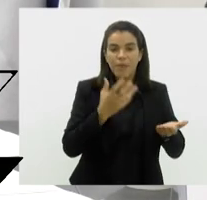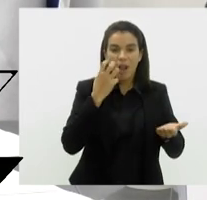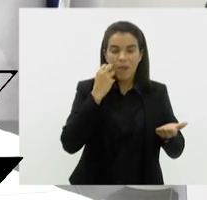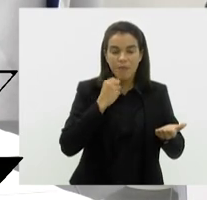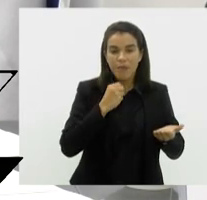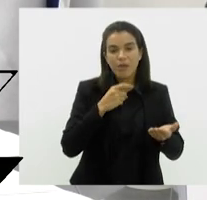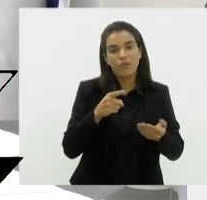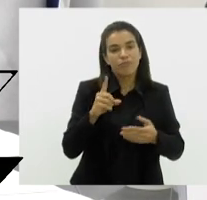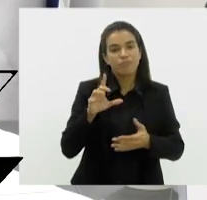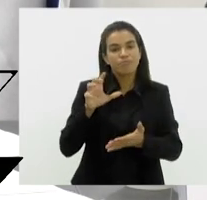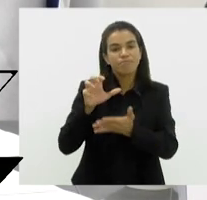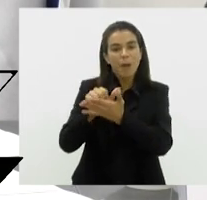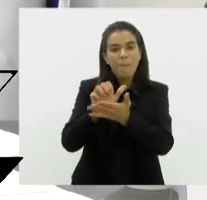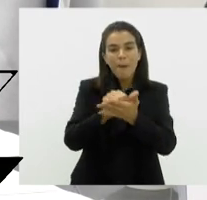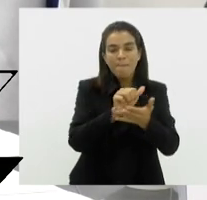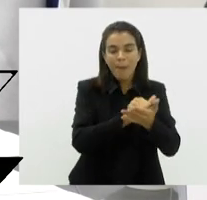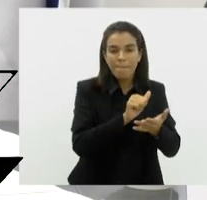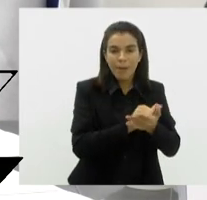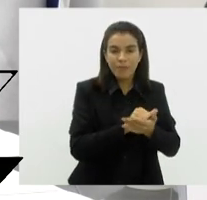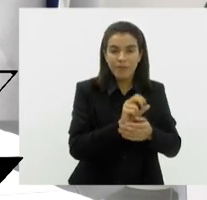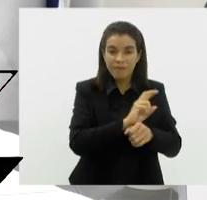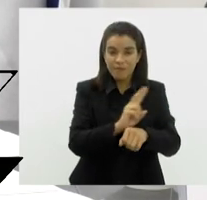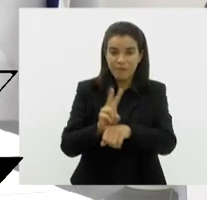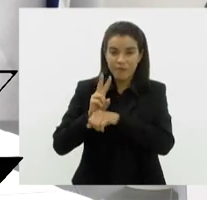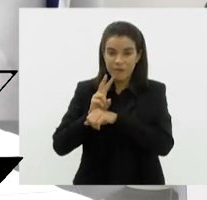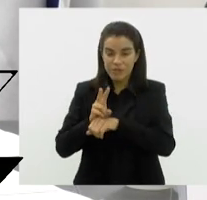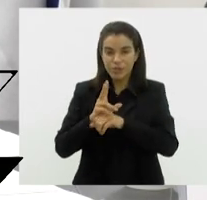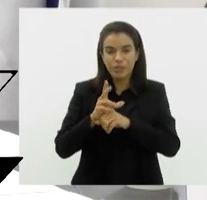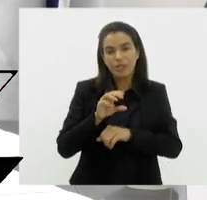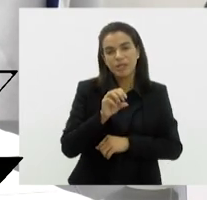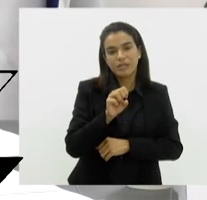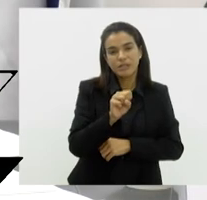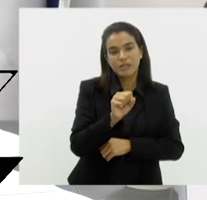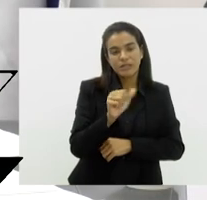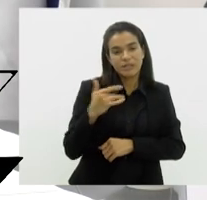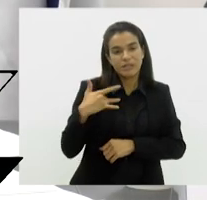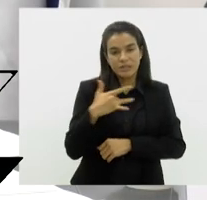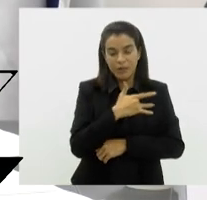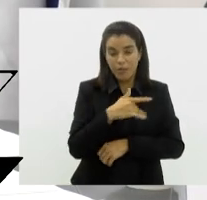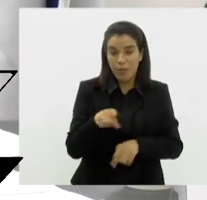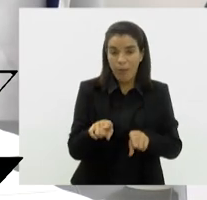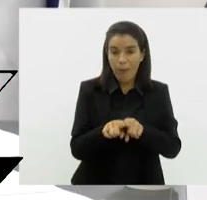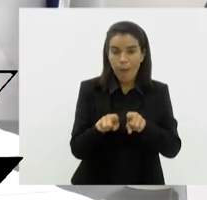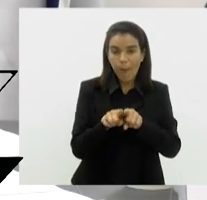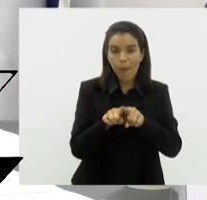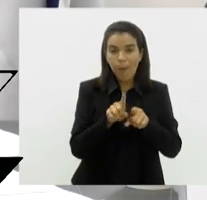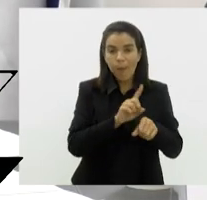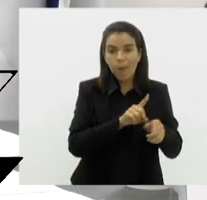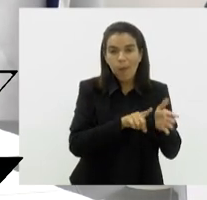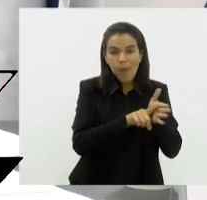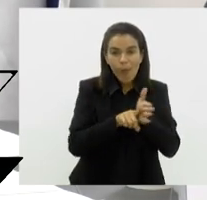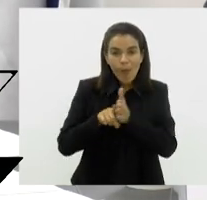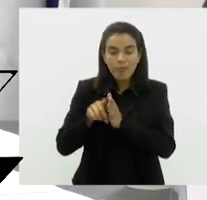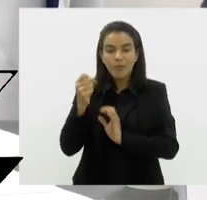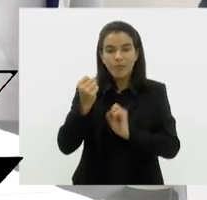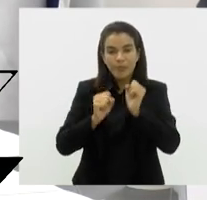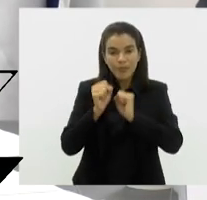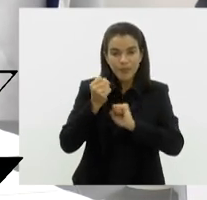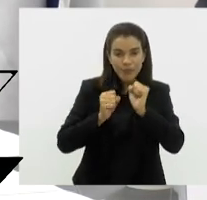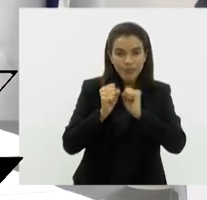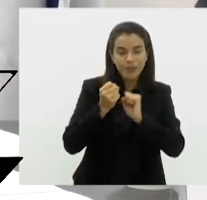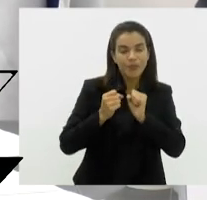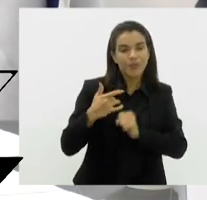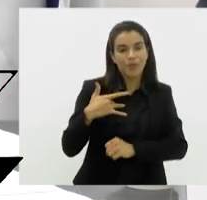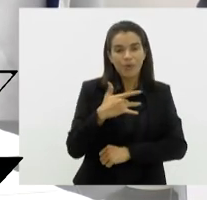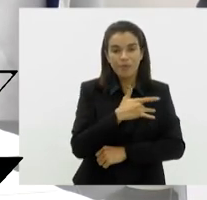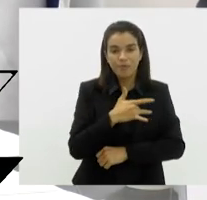Serviço de Vigilância Sanitária do Estado do Rio de Janeiro, traço RJ, pelo Serviço de Inspeção Industrial e Sanitária dos Produtos de